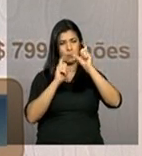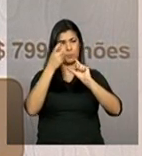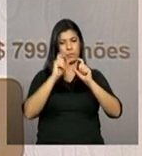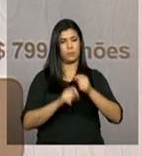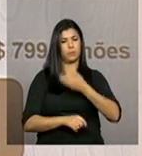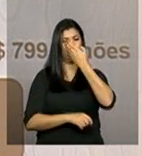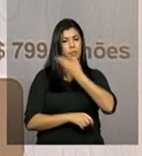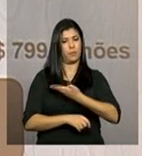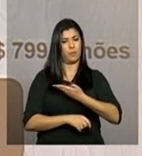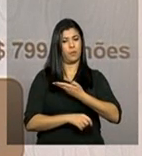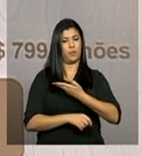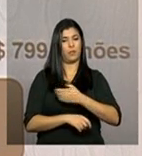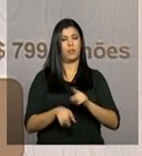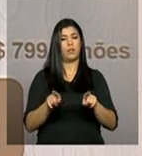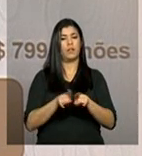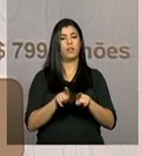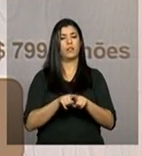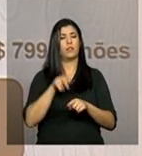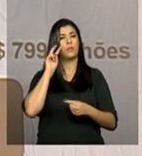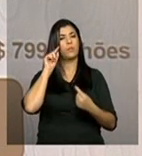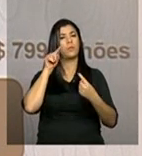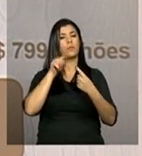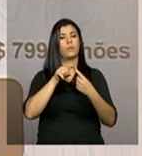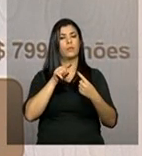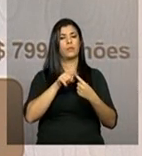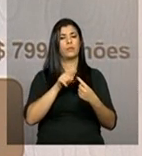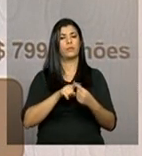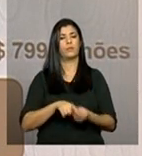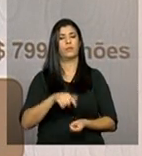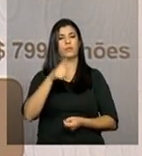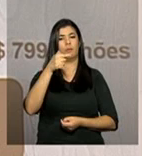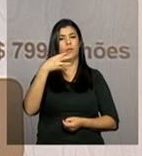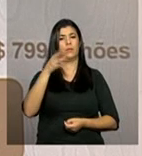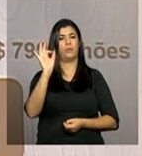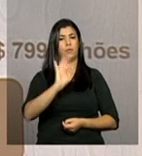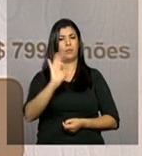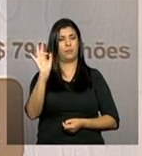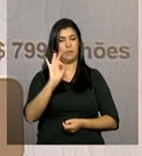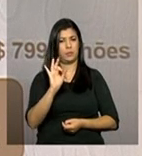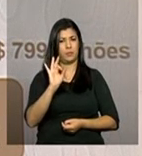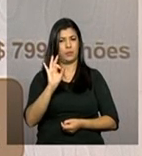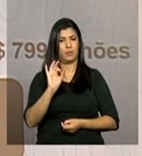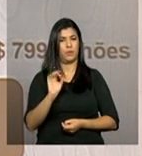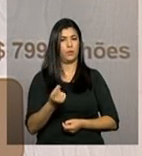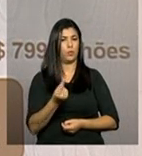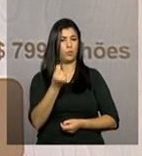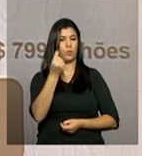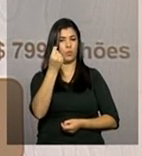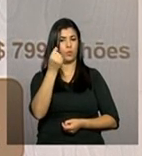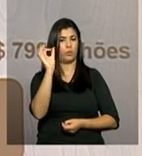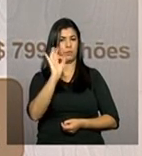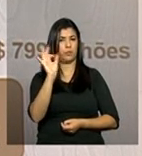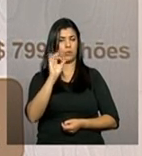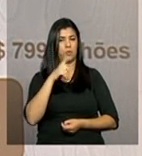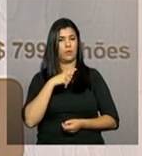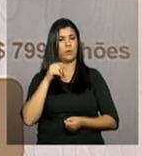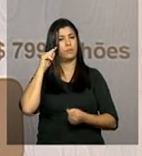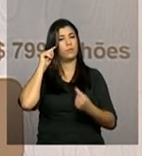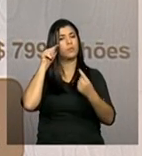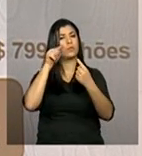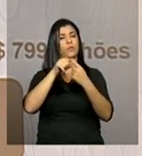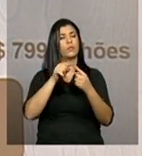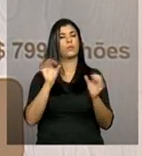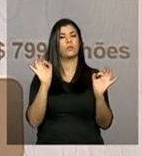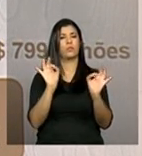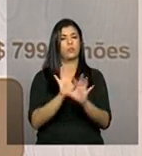que 74% da carteira do PAC, em valor, seria concluída até